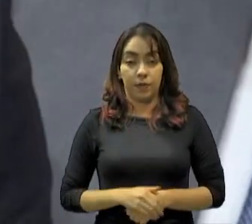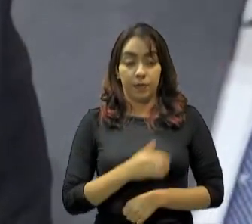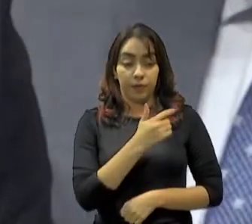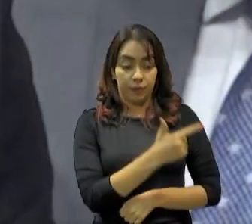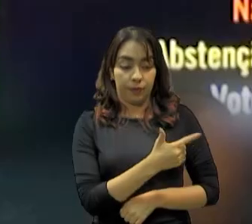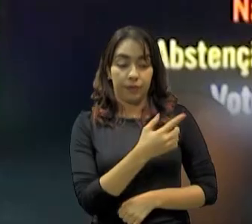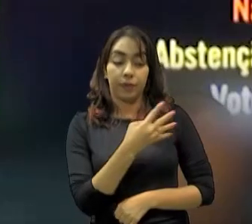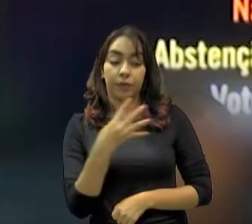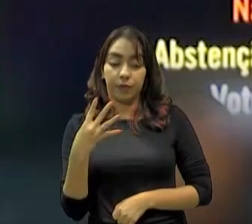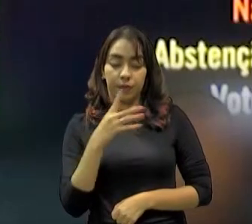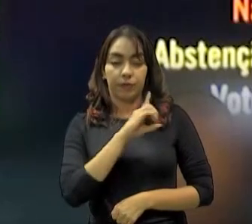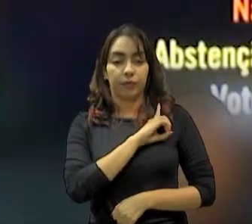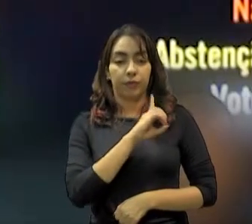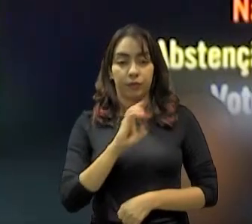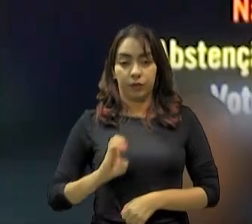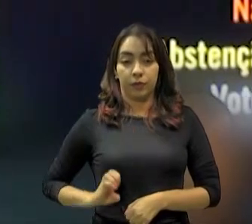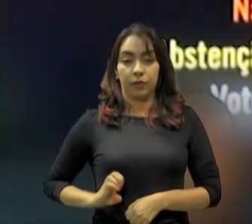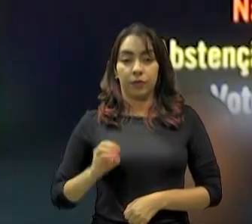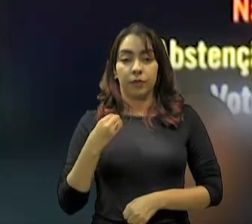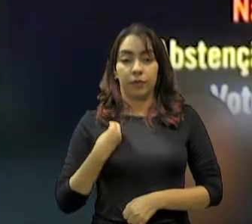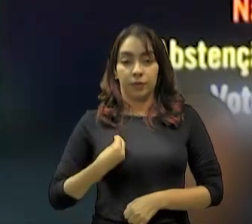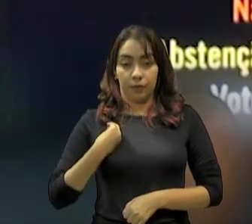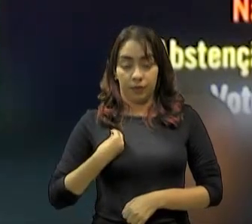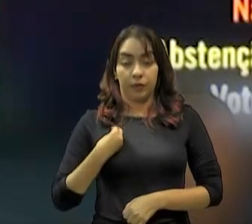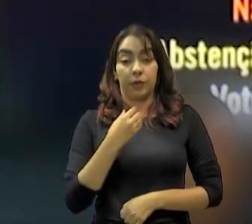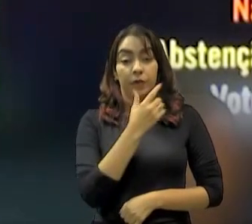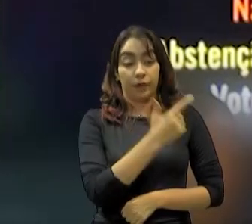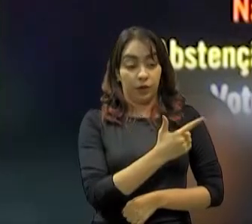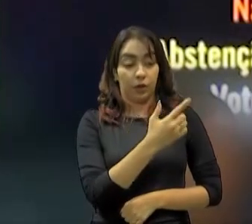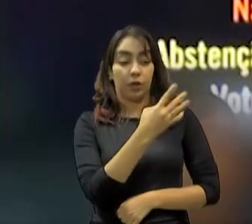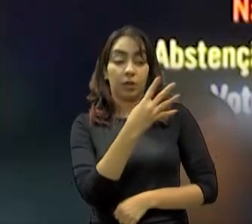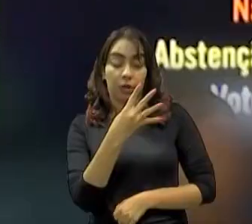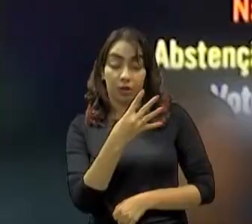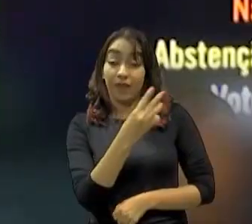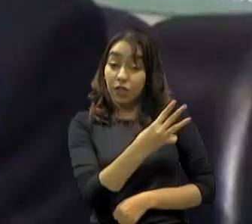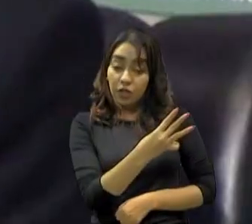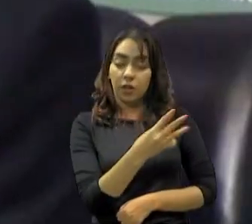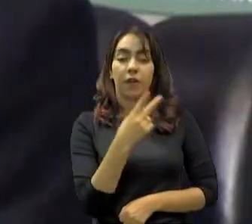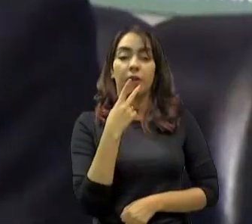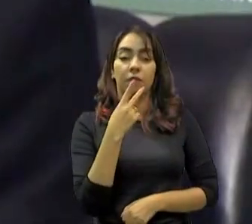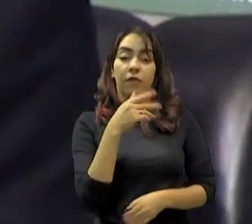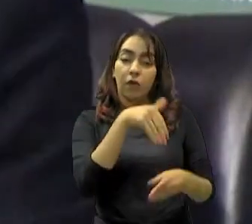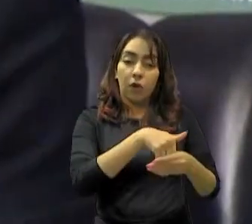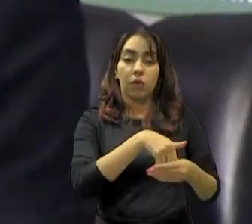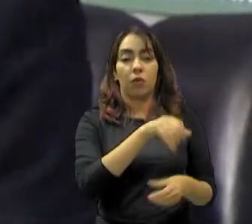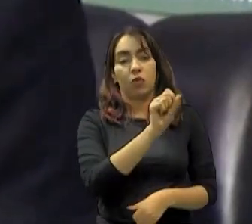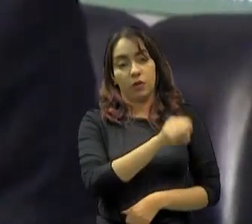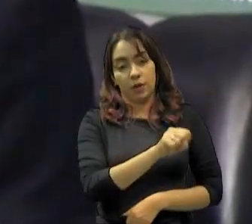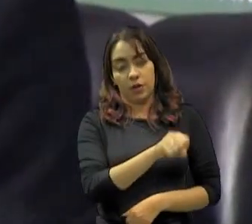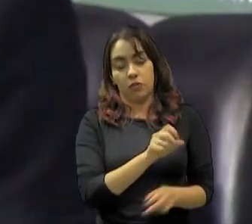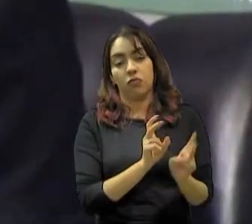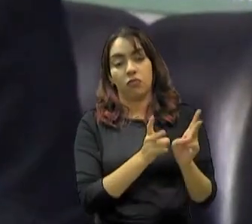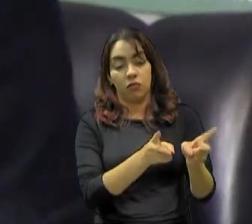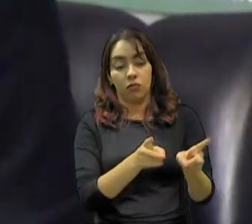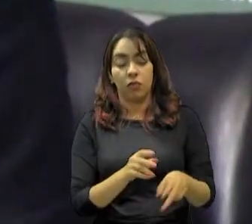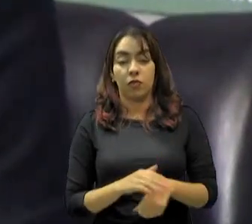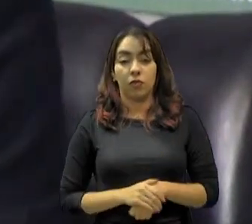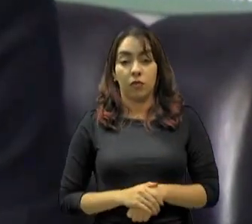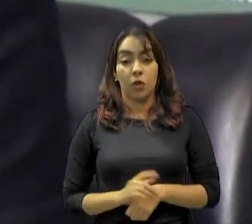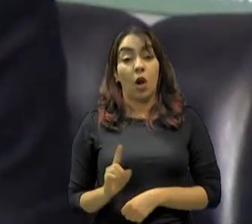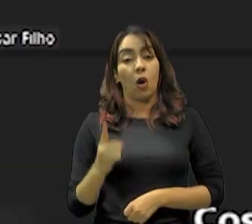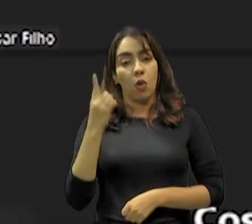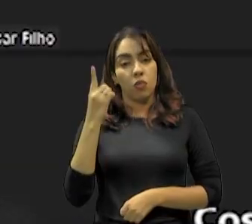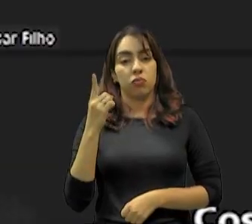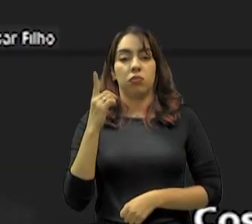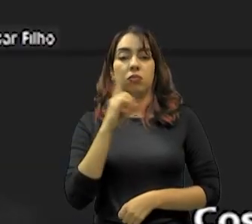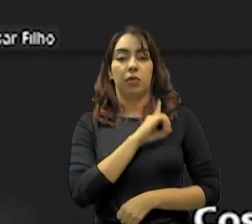presentes no plenário, 23 votaram pela manutenção do veto parcial. Apenas o deputado Queiroz Filho se absteve de